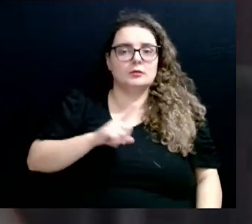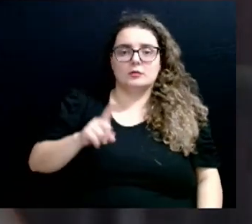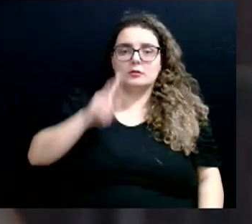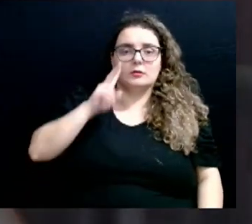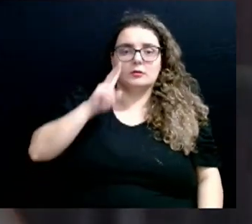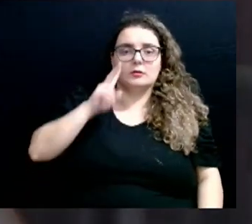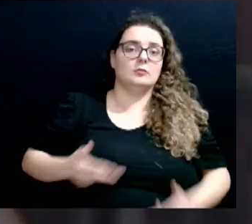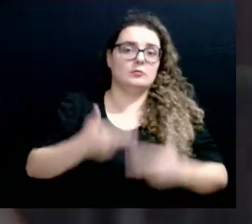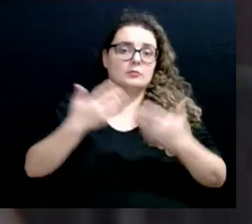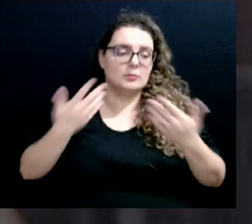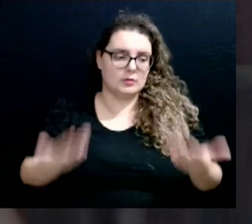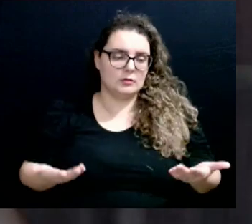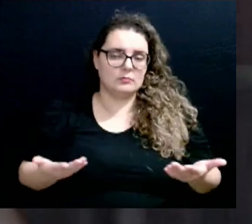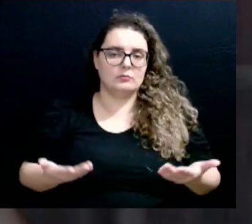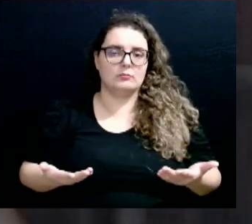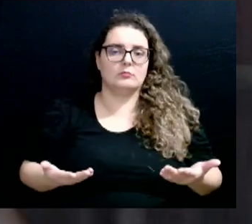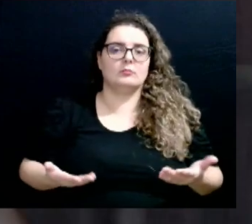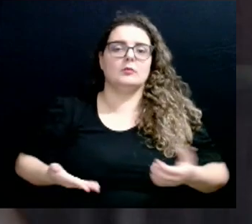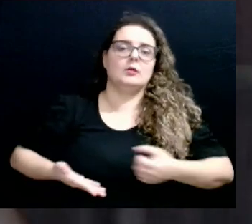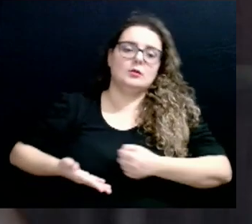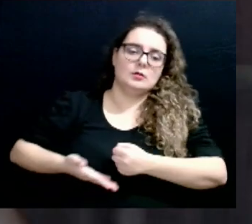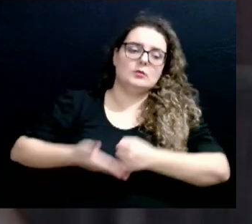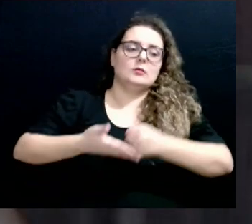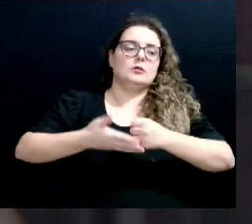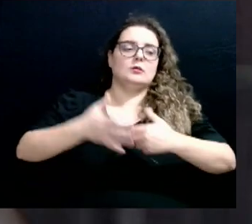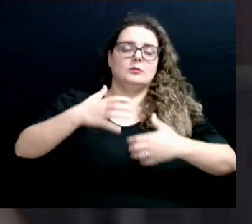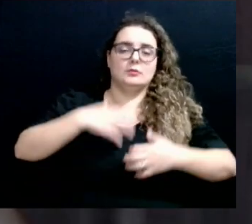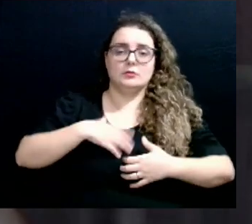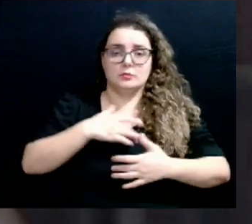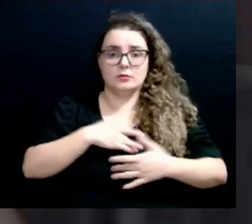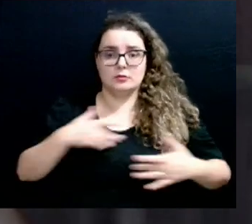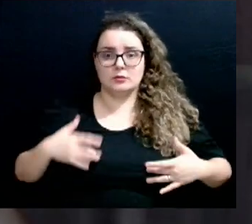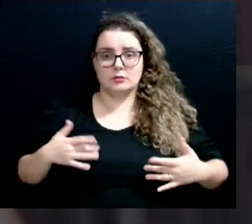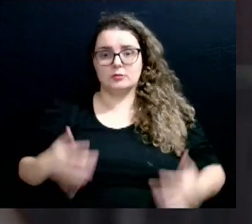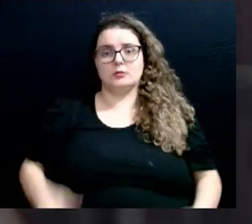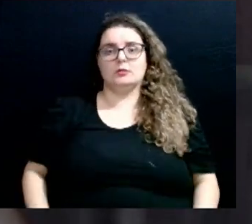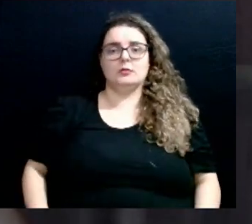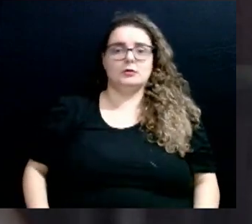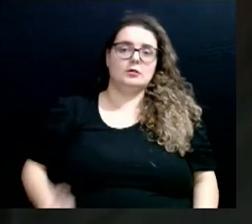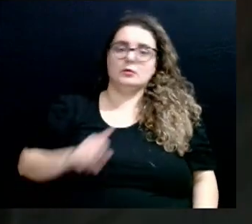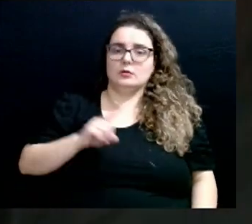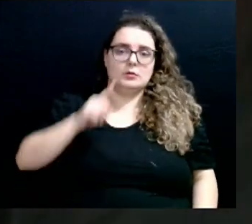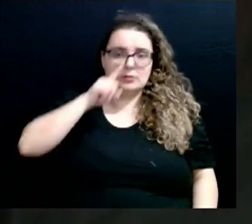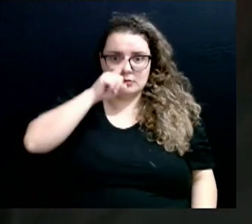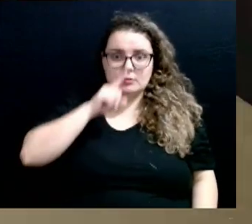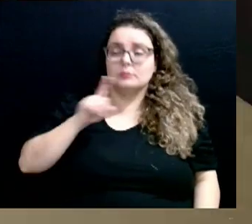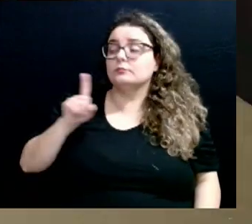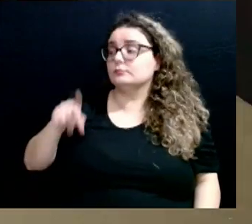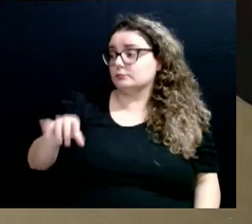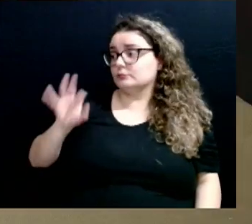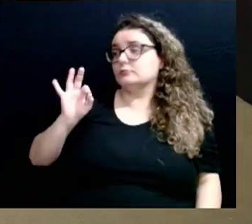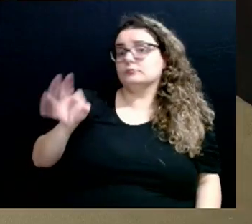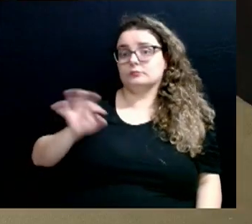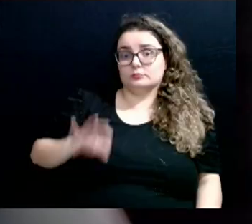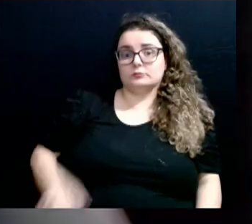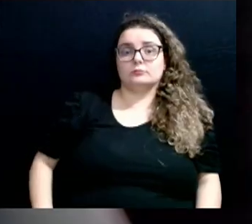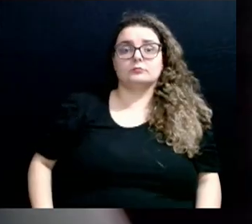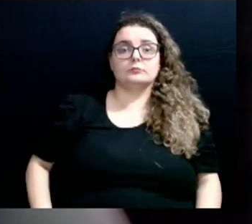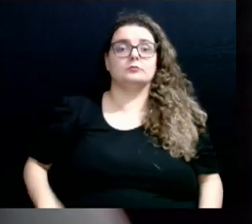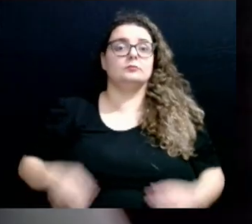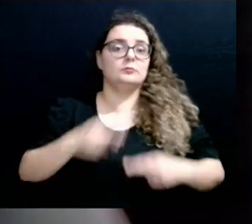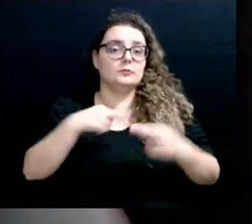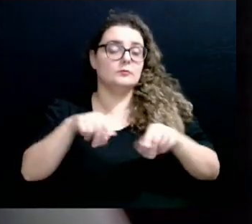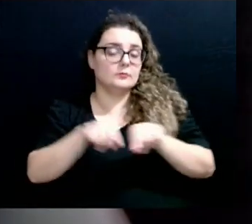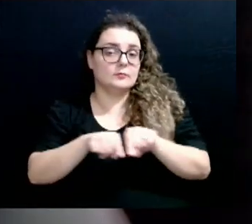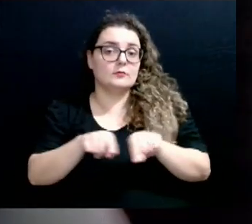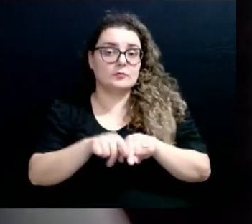e que isso se sustente de uma maneira saudável, que não se torne perigoso. Exatamente. Agora, nessa questão também, a gente está falando de